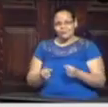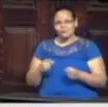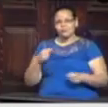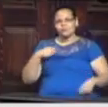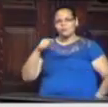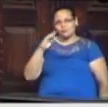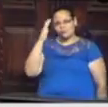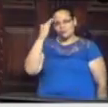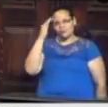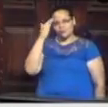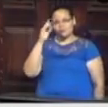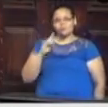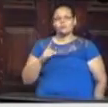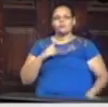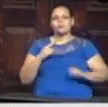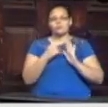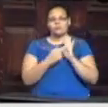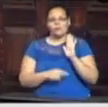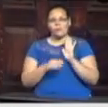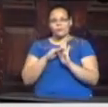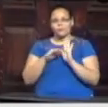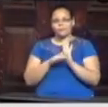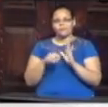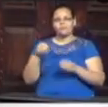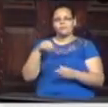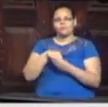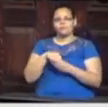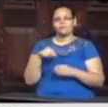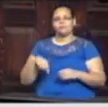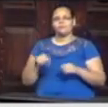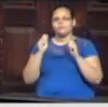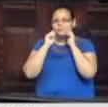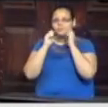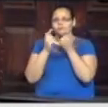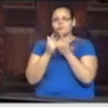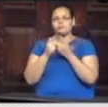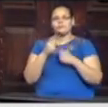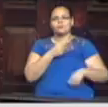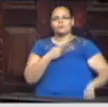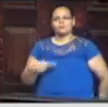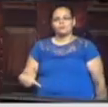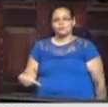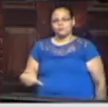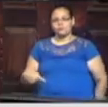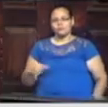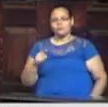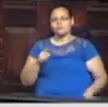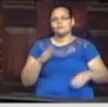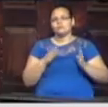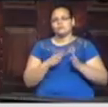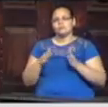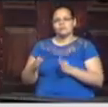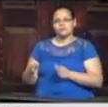entendimento do regimento interno da Casa. A presidência indefere a questão de